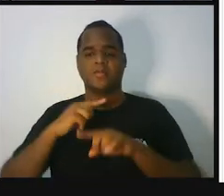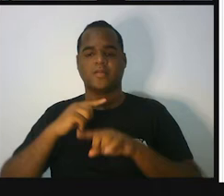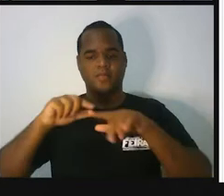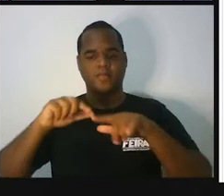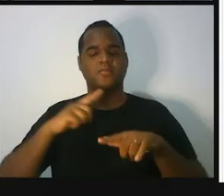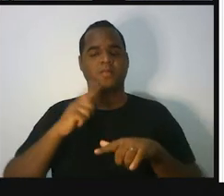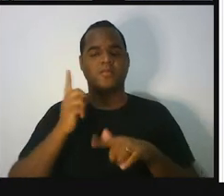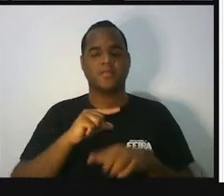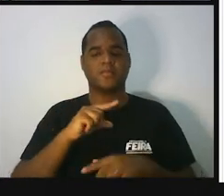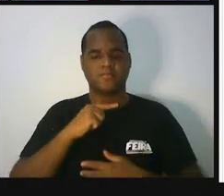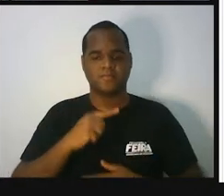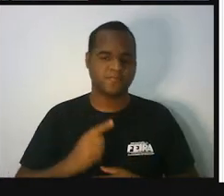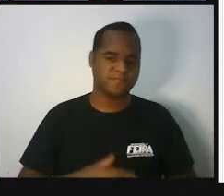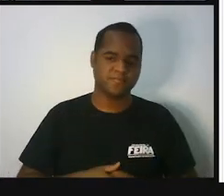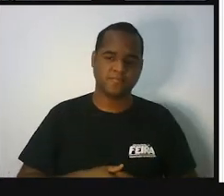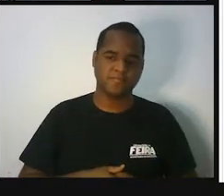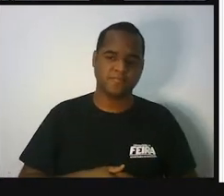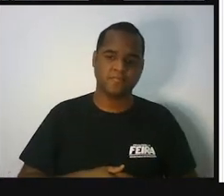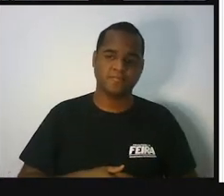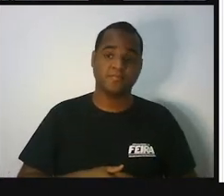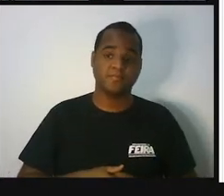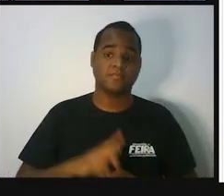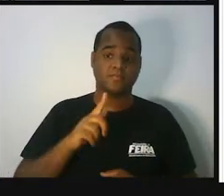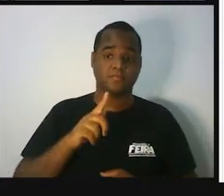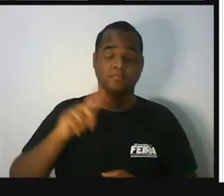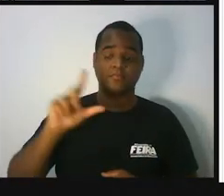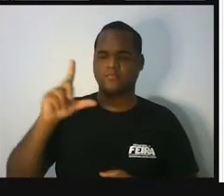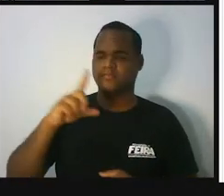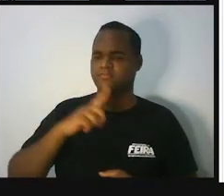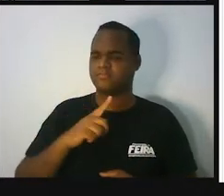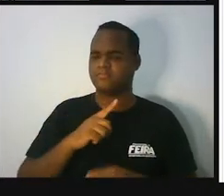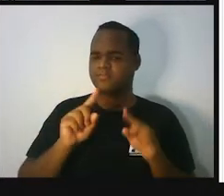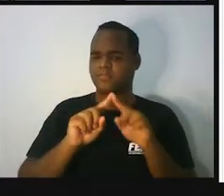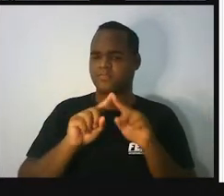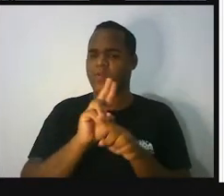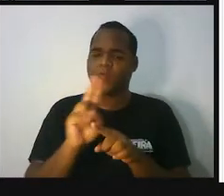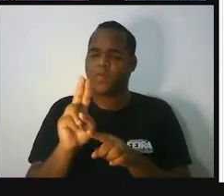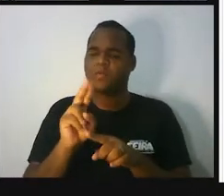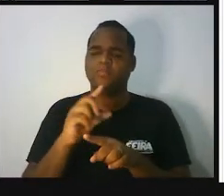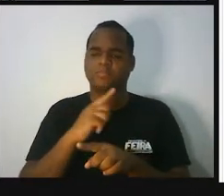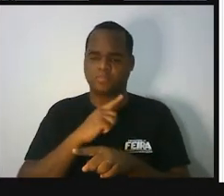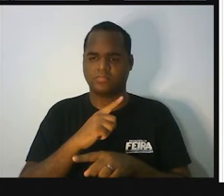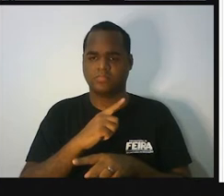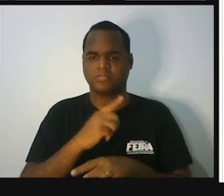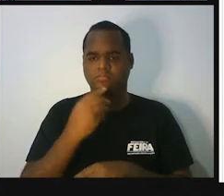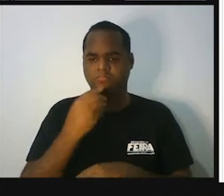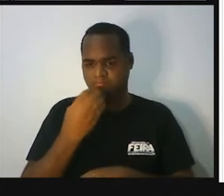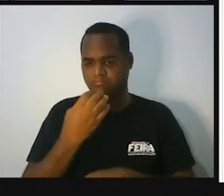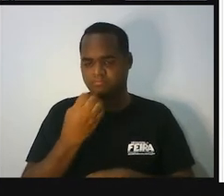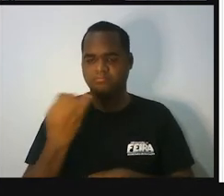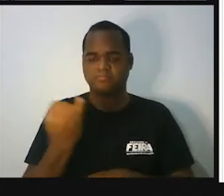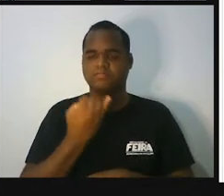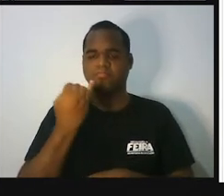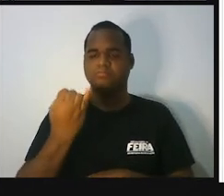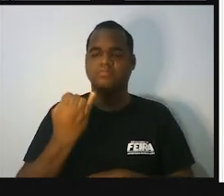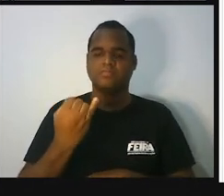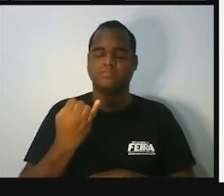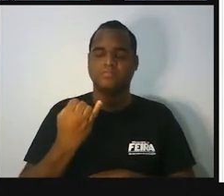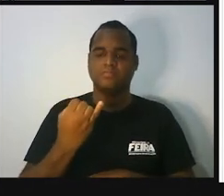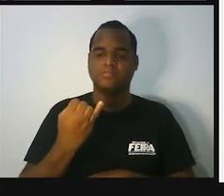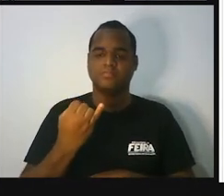certo? Mas esse polígono que está aí na tela recebe um nome, tá? E o nome desse polígono